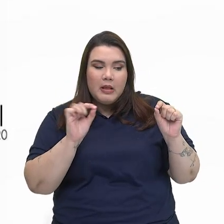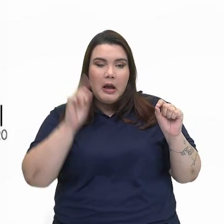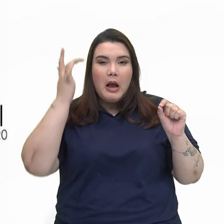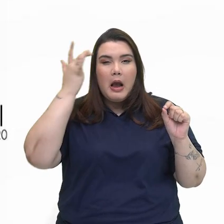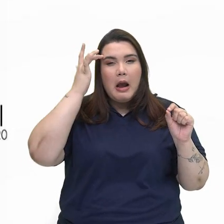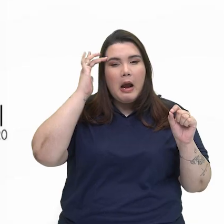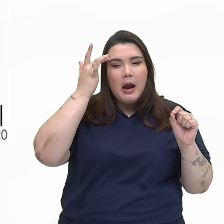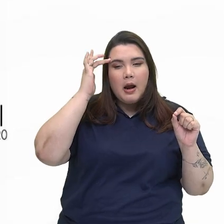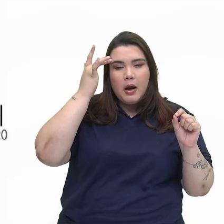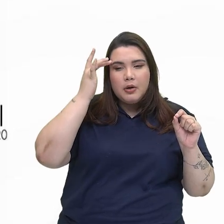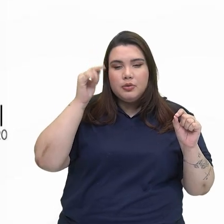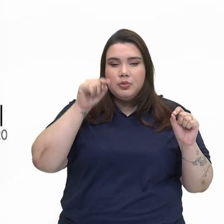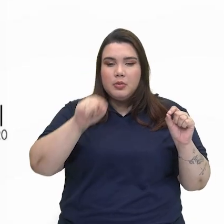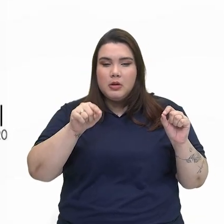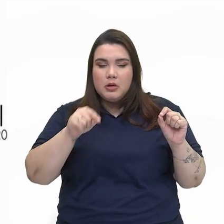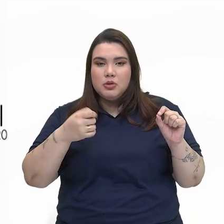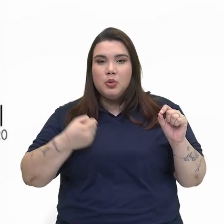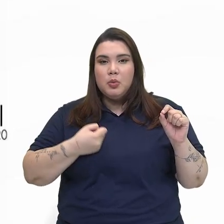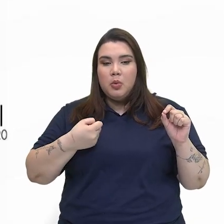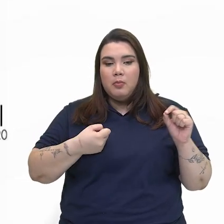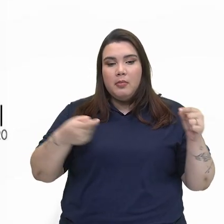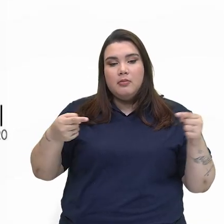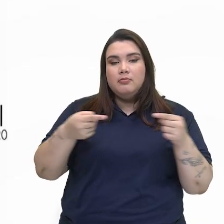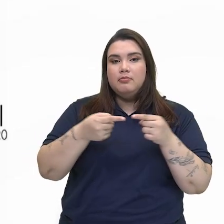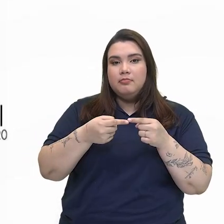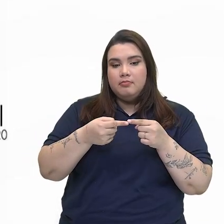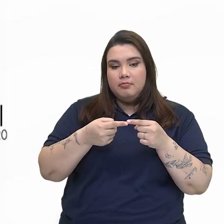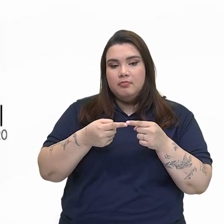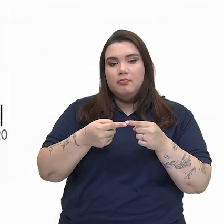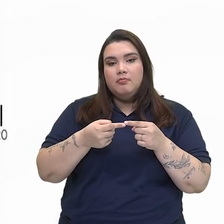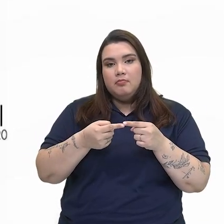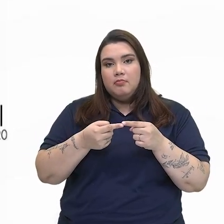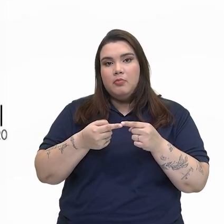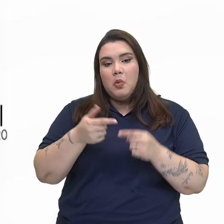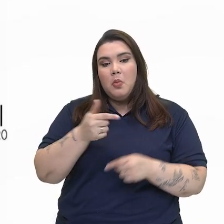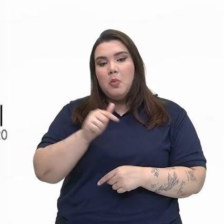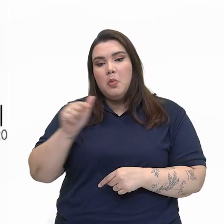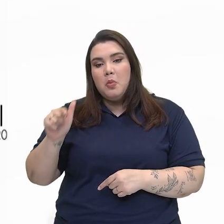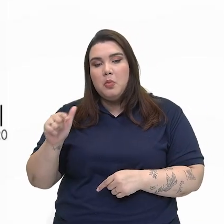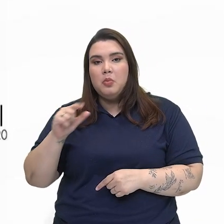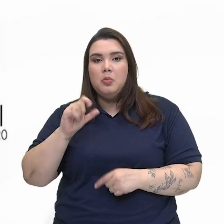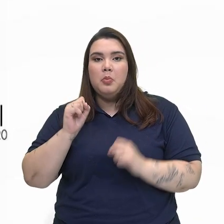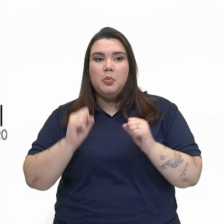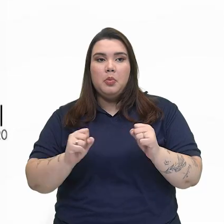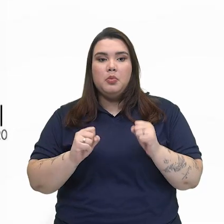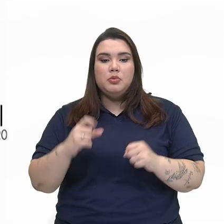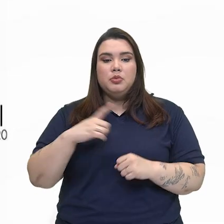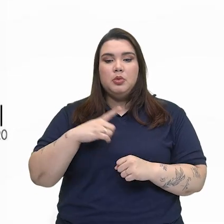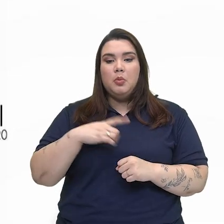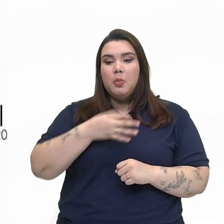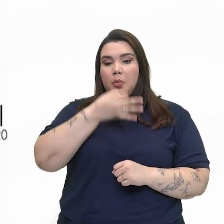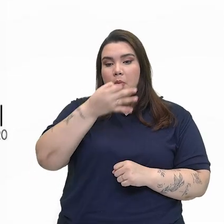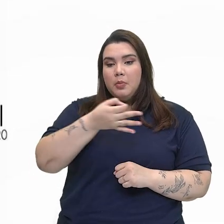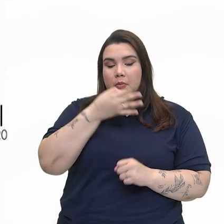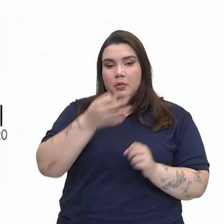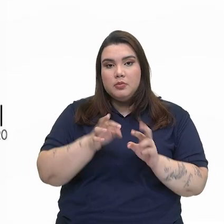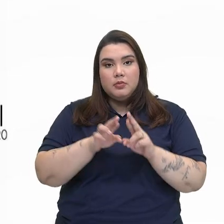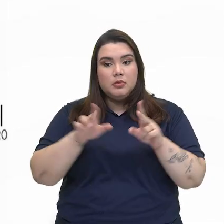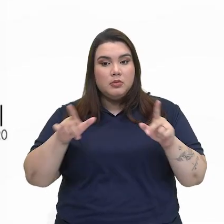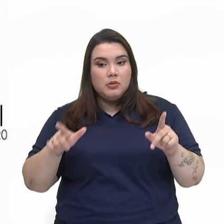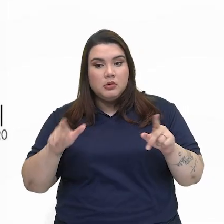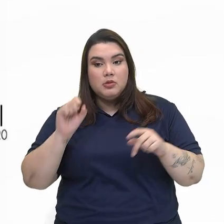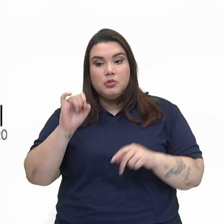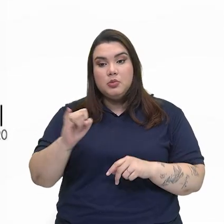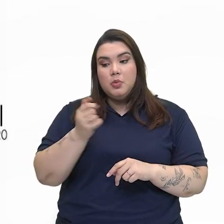mediu. Um outro observador podia fazer uma estimativa diferente. Ou seja, se outra pessoa estivesse medindo